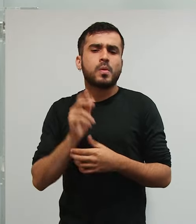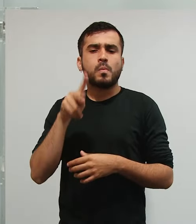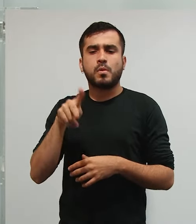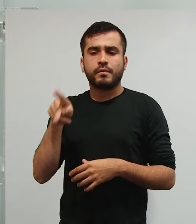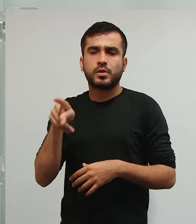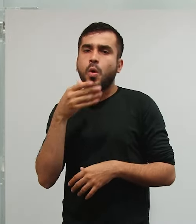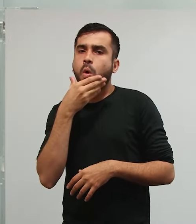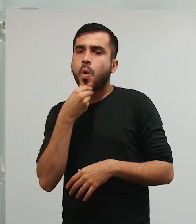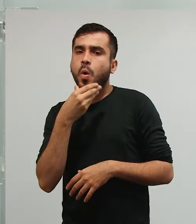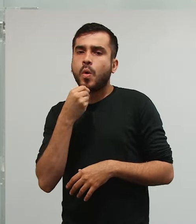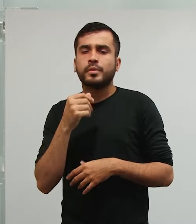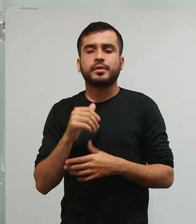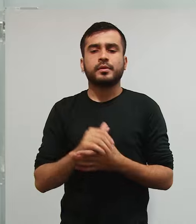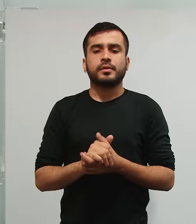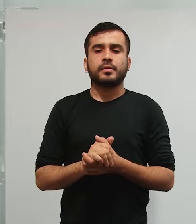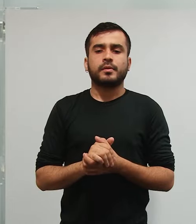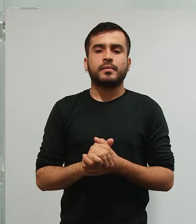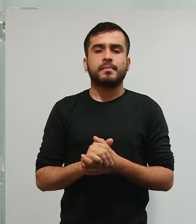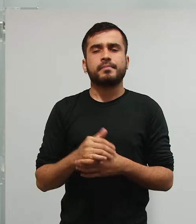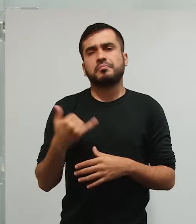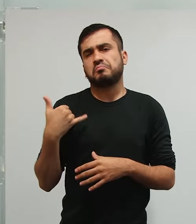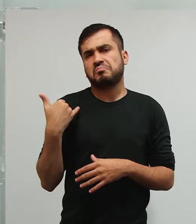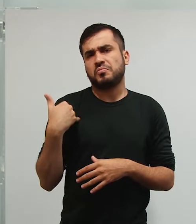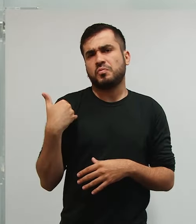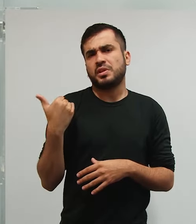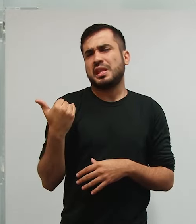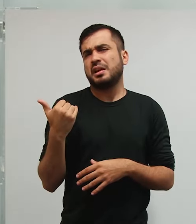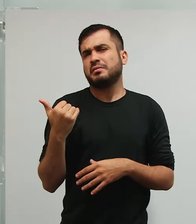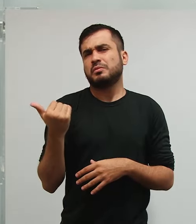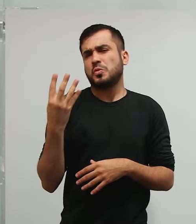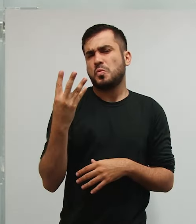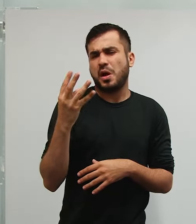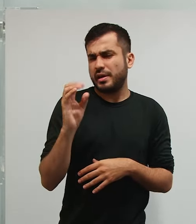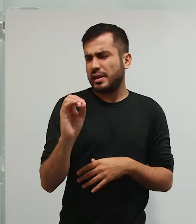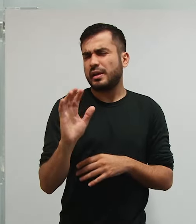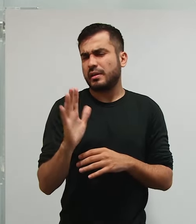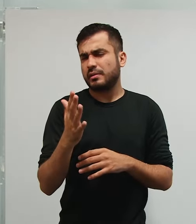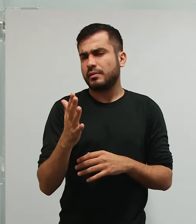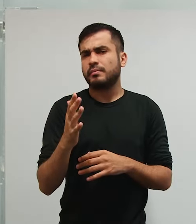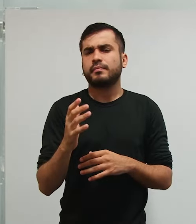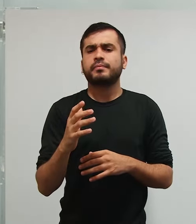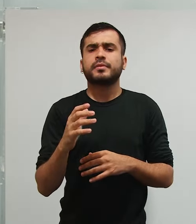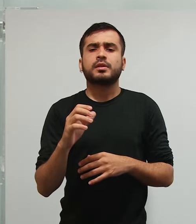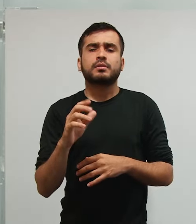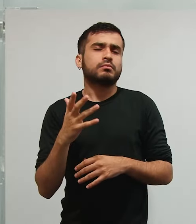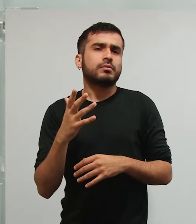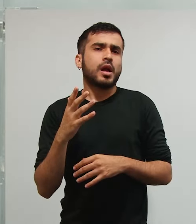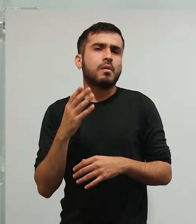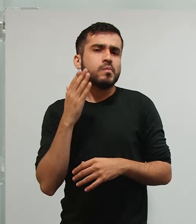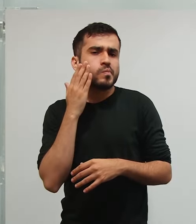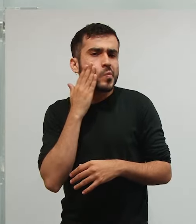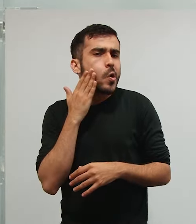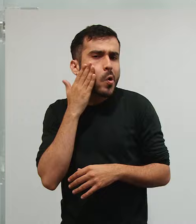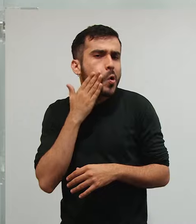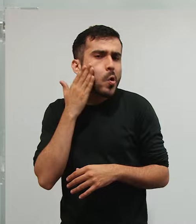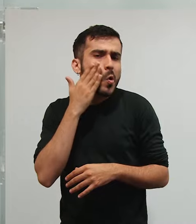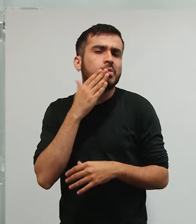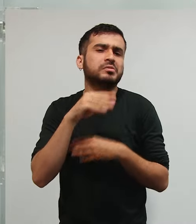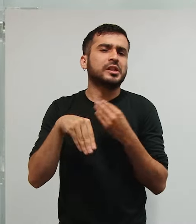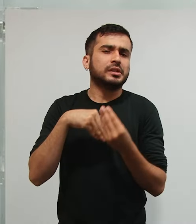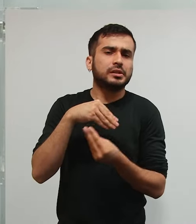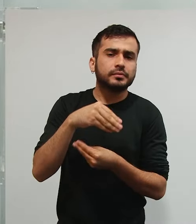como o professor, digamos que você tenha entrevistado um professor homem de meia idade ou